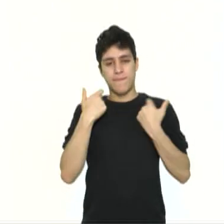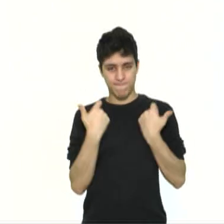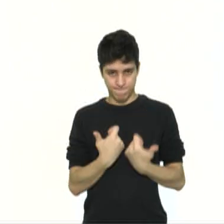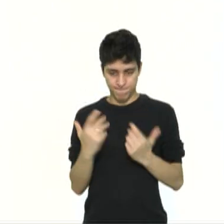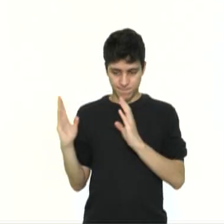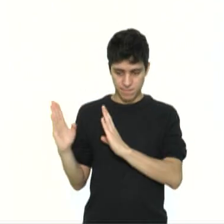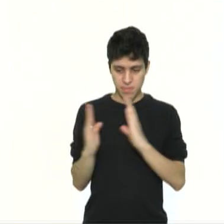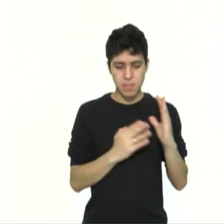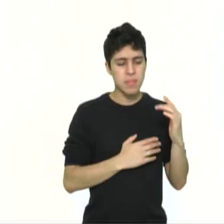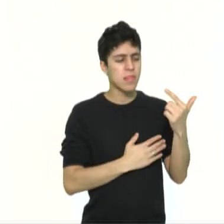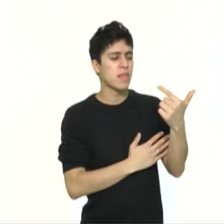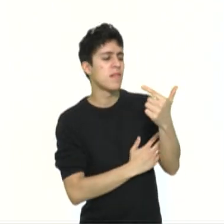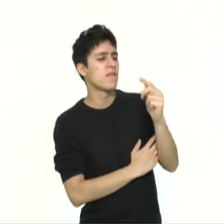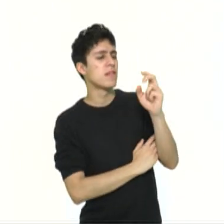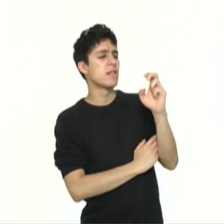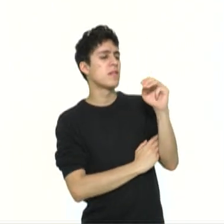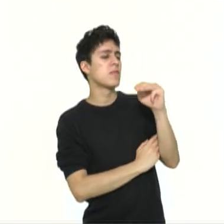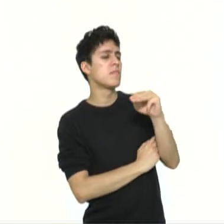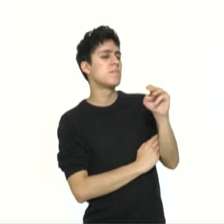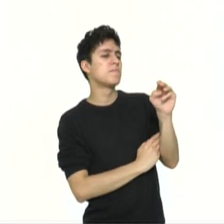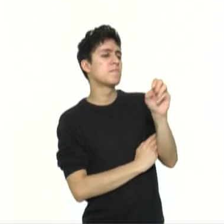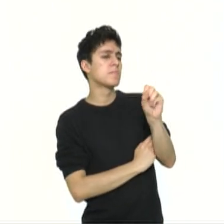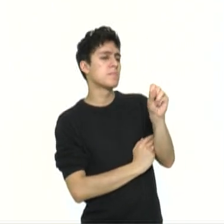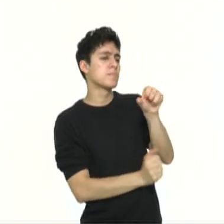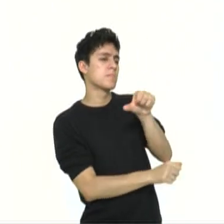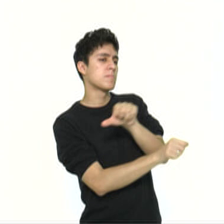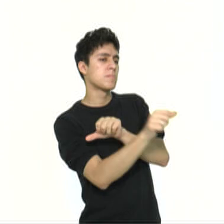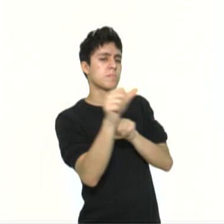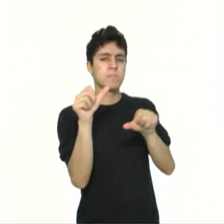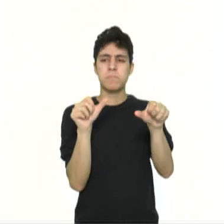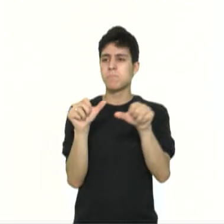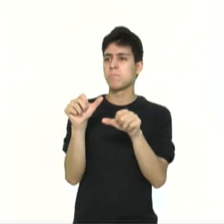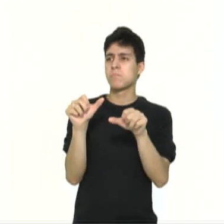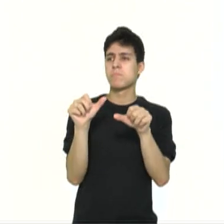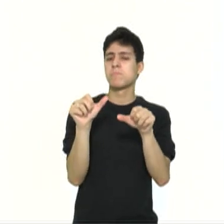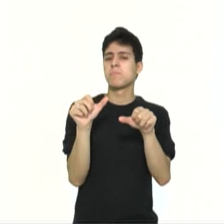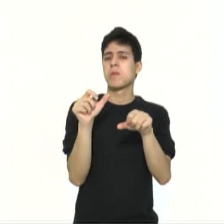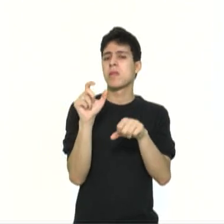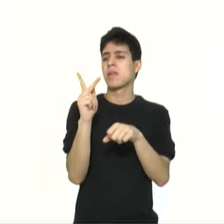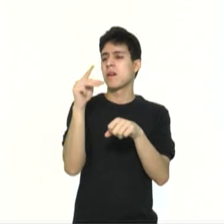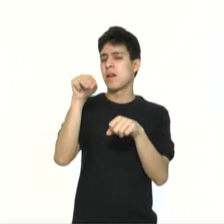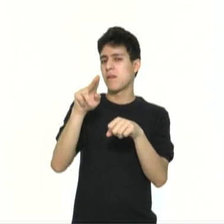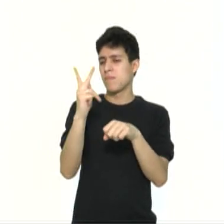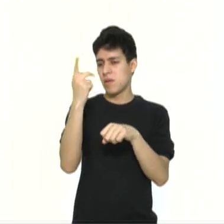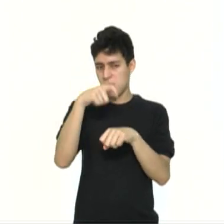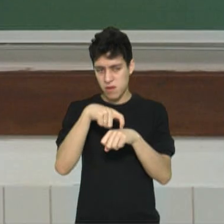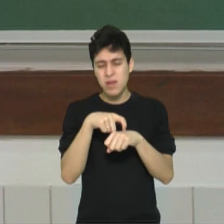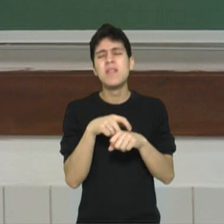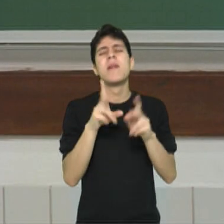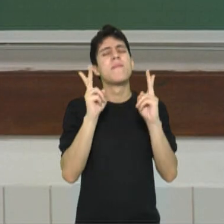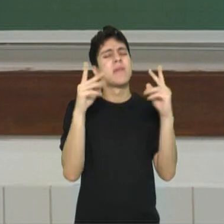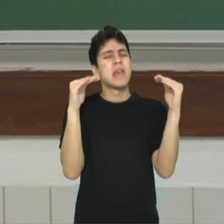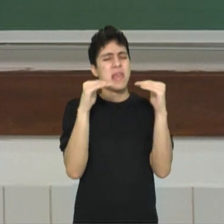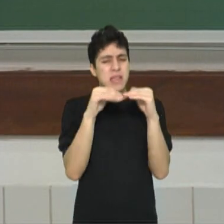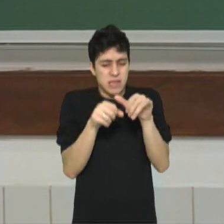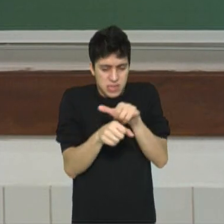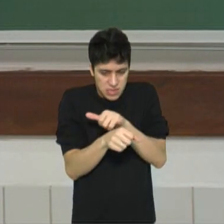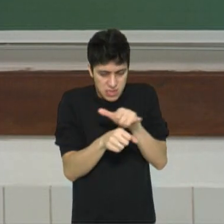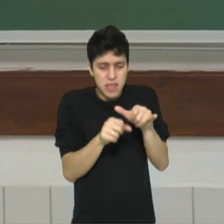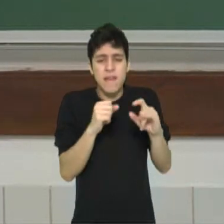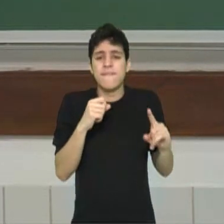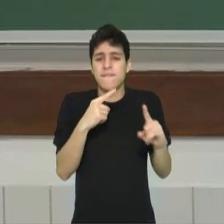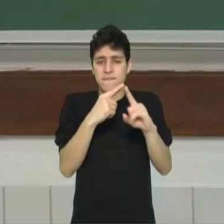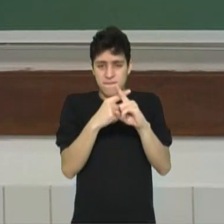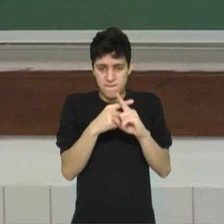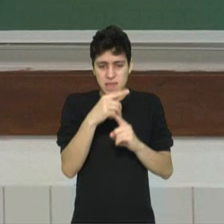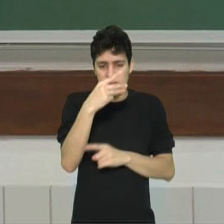E 25 metros por segundo em quilômetro por hora, quanto que dá isso? A gente faz o mesmo esquema, multiplica